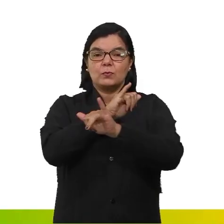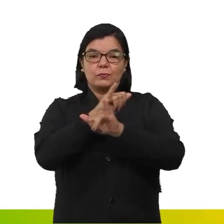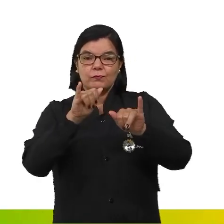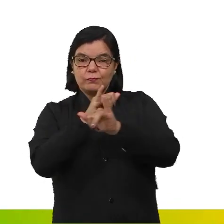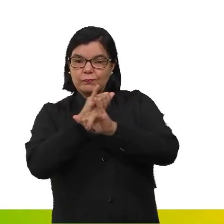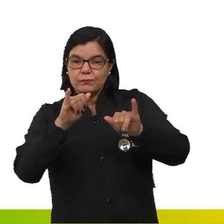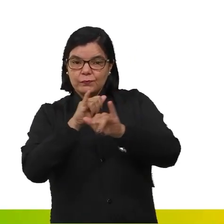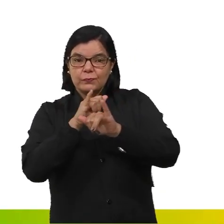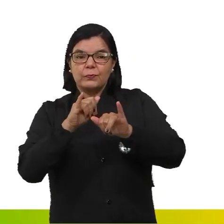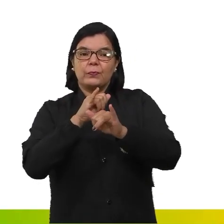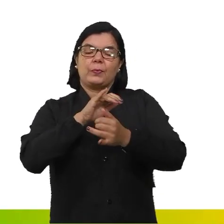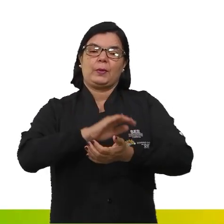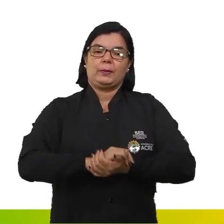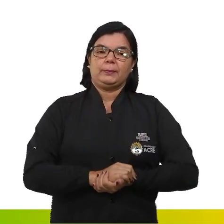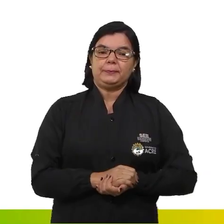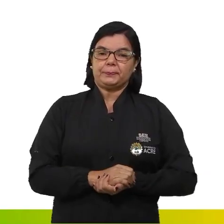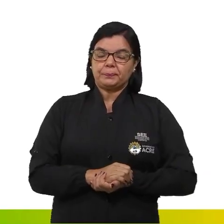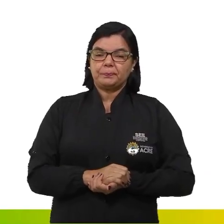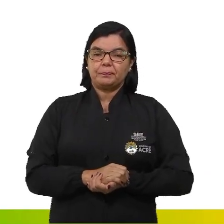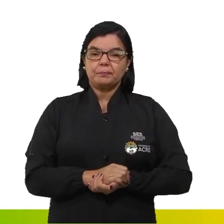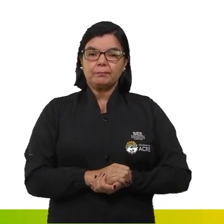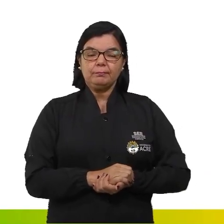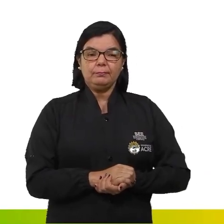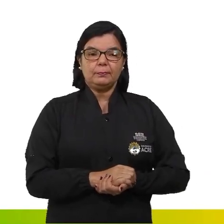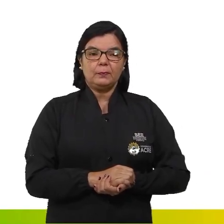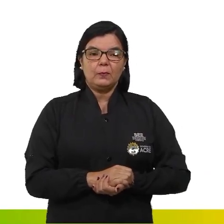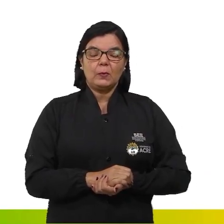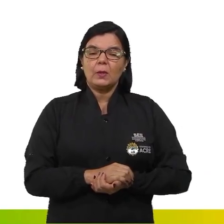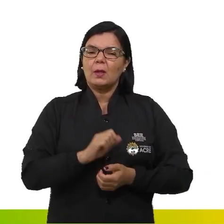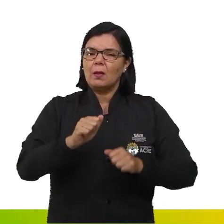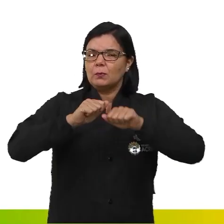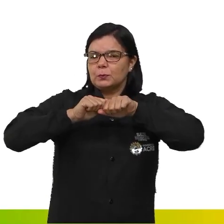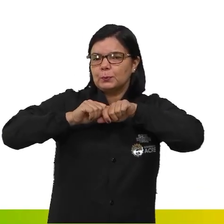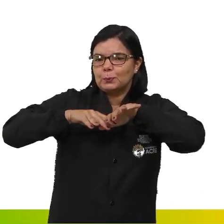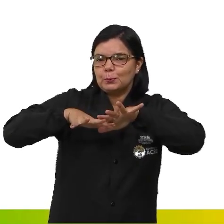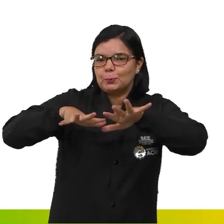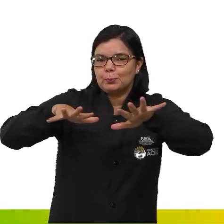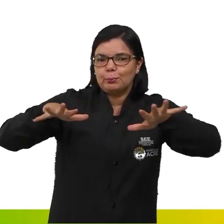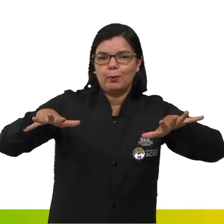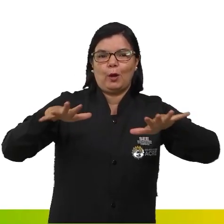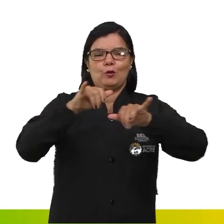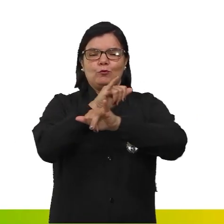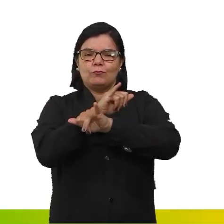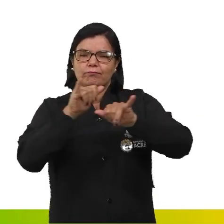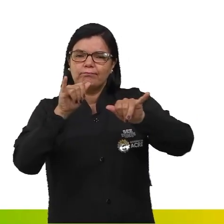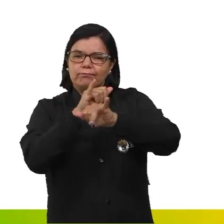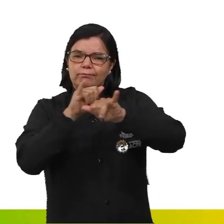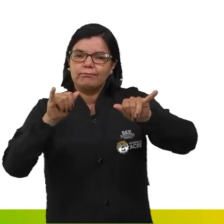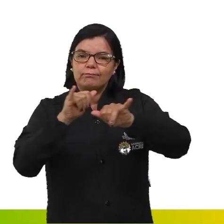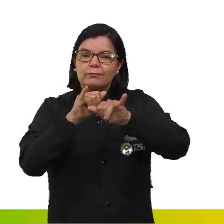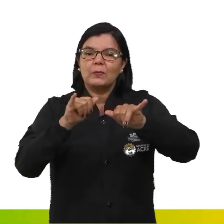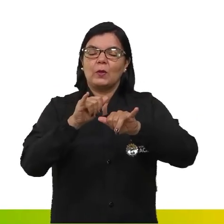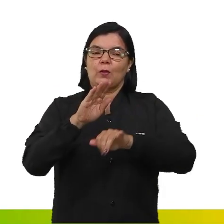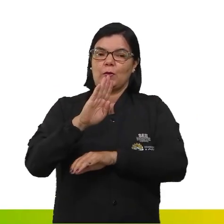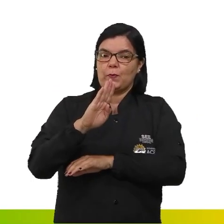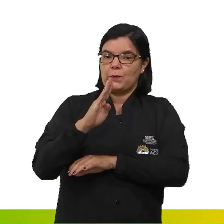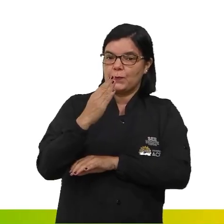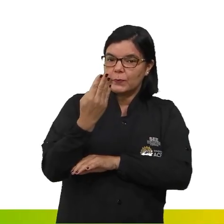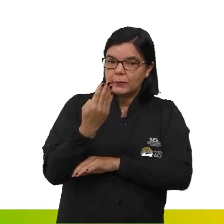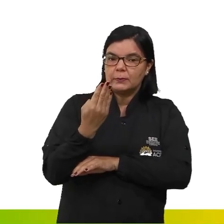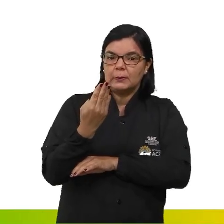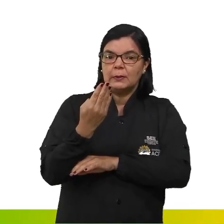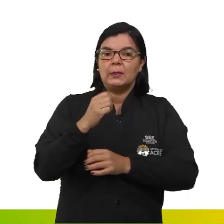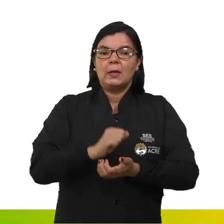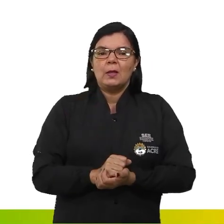disseminação da desinformação. Então, essa disseminação de notícias falsas e a